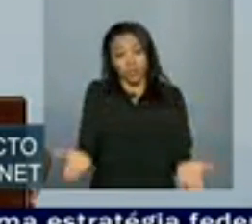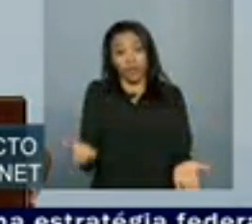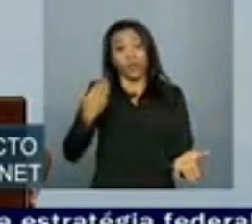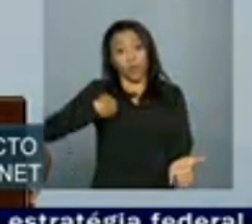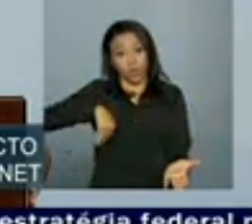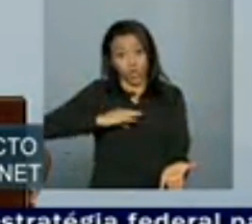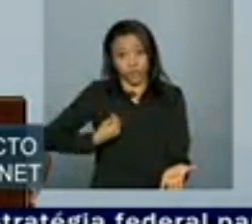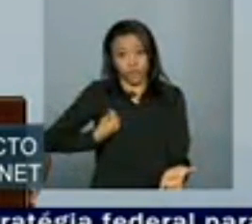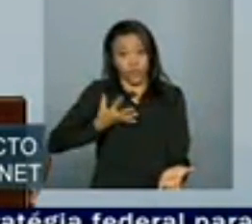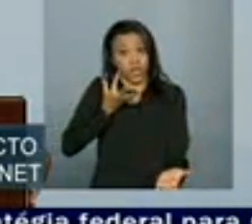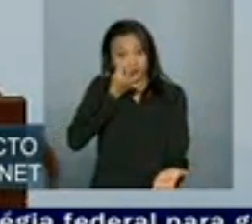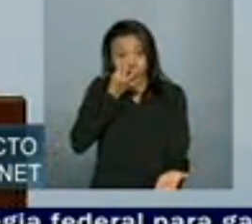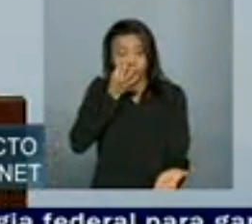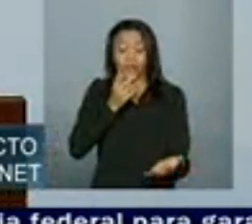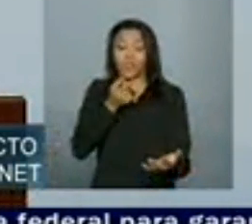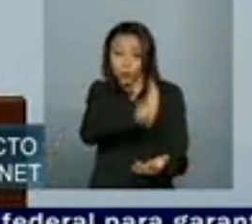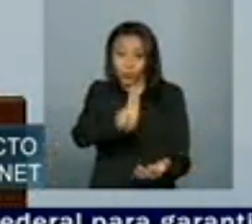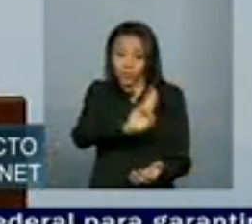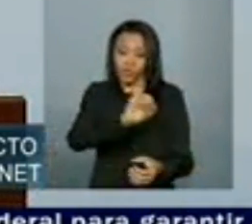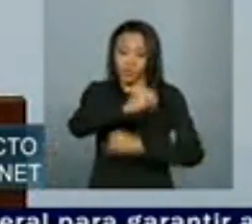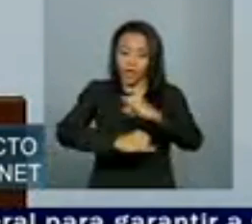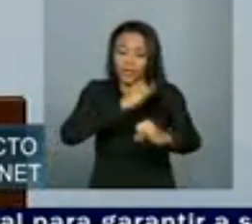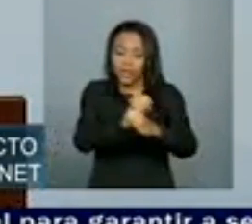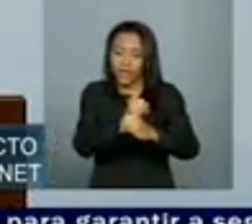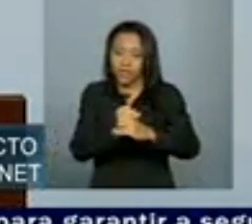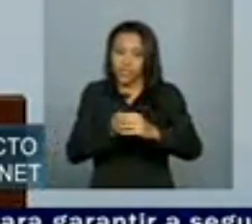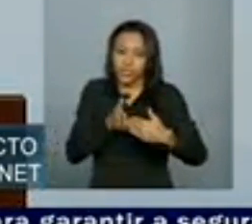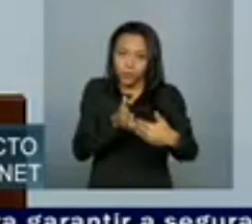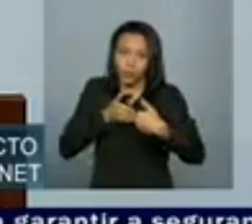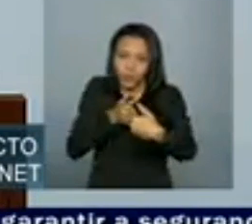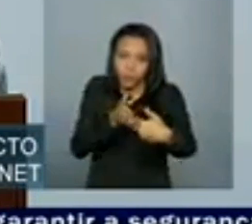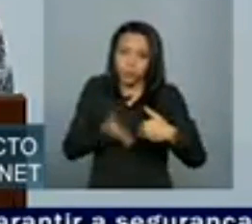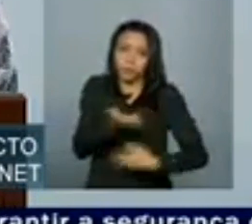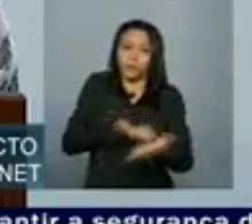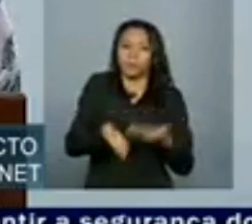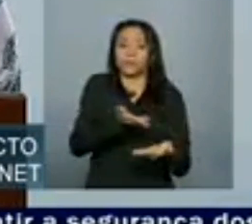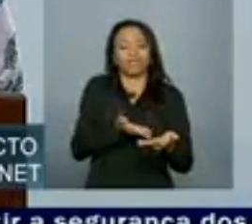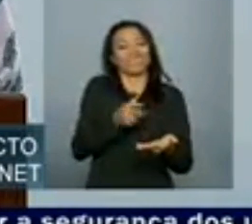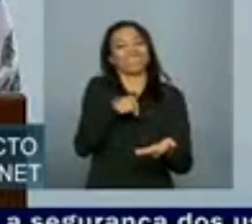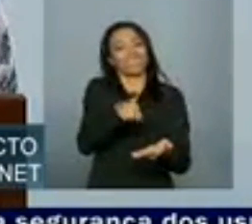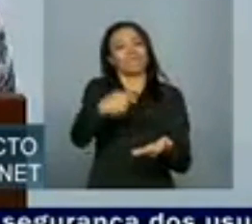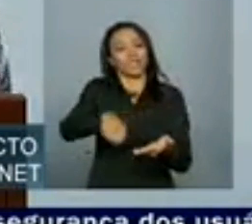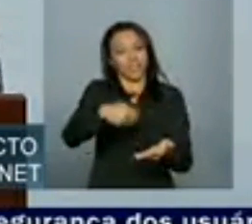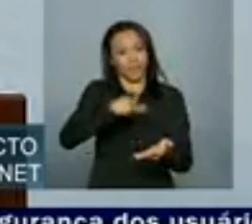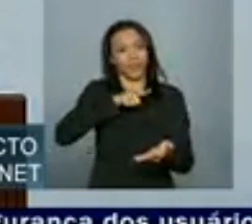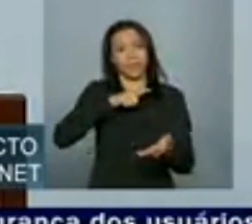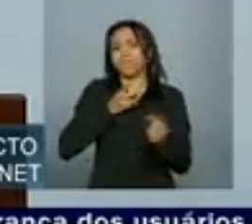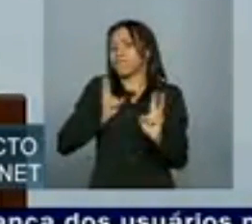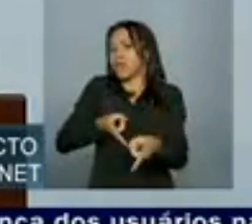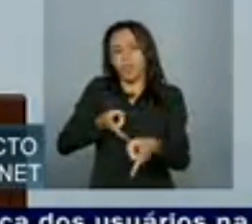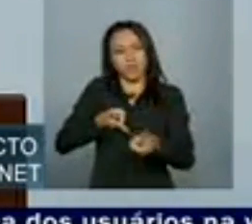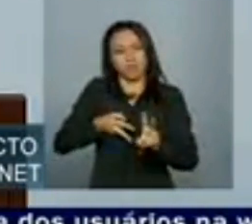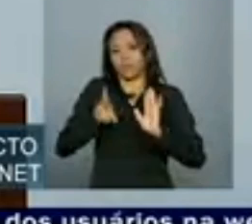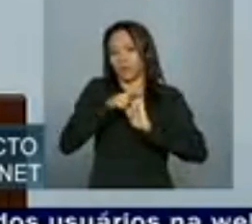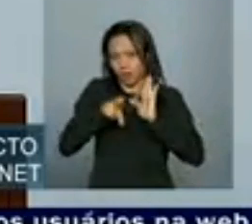real, esse mundo virtual da internet deveria também ser regido pelas mesmas